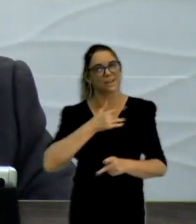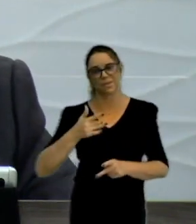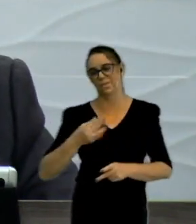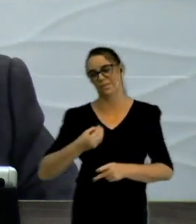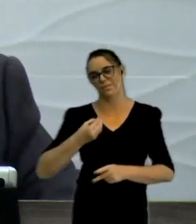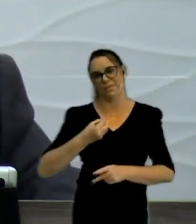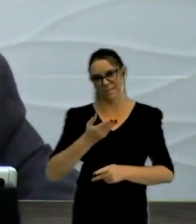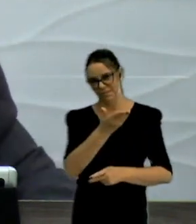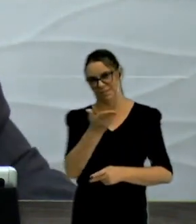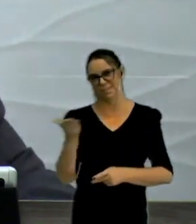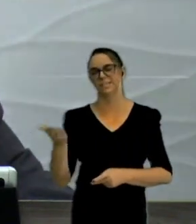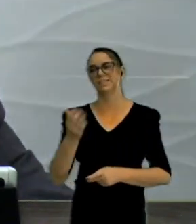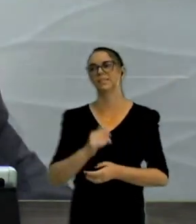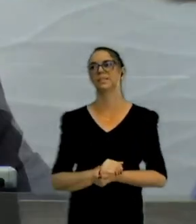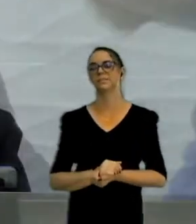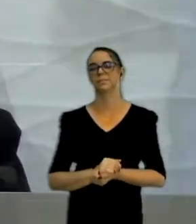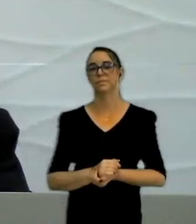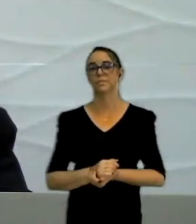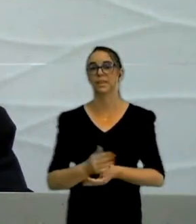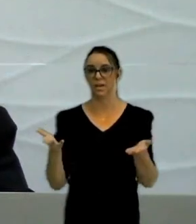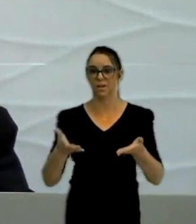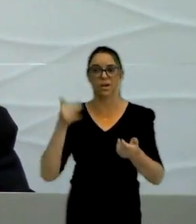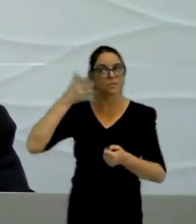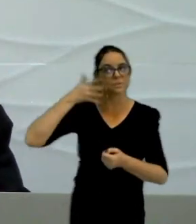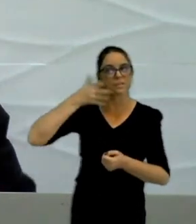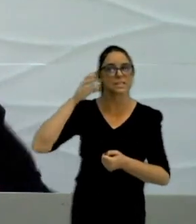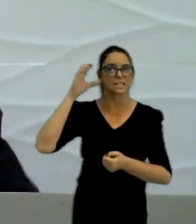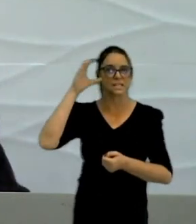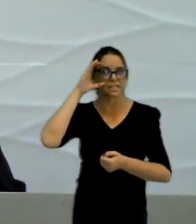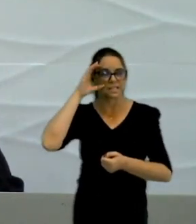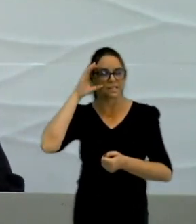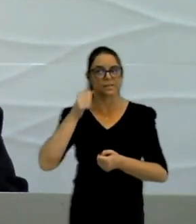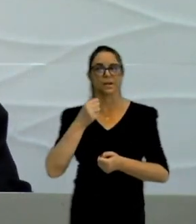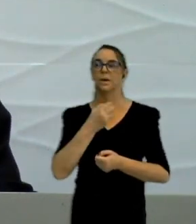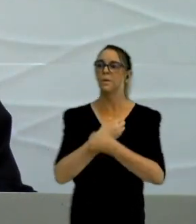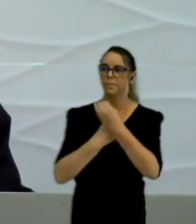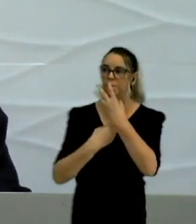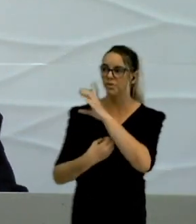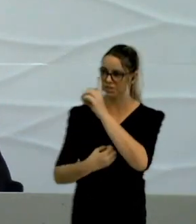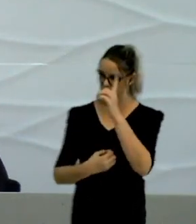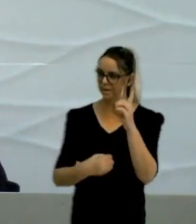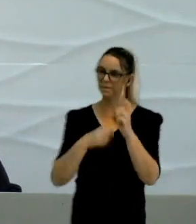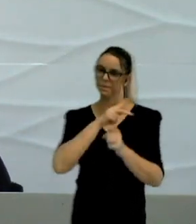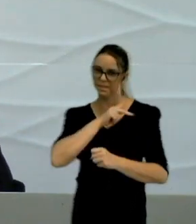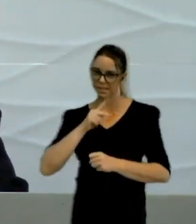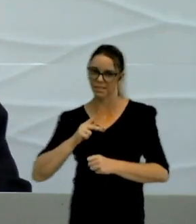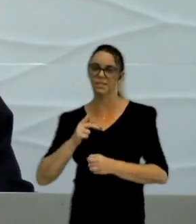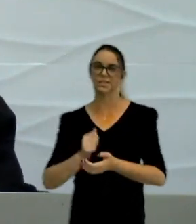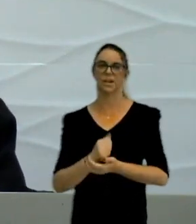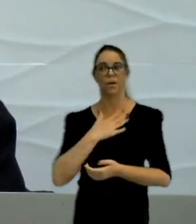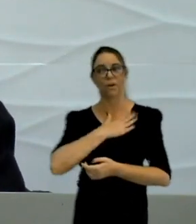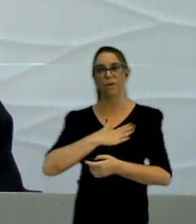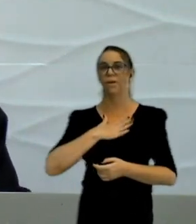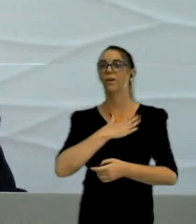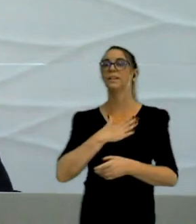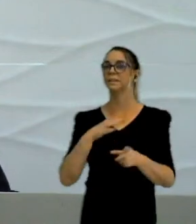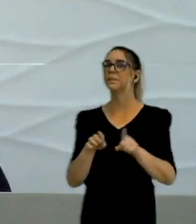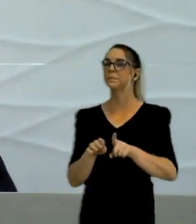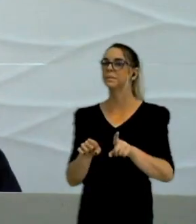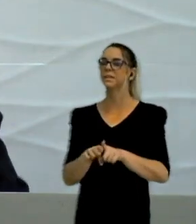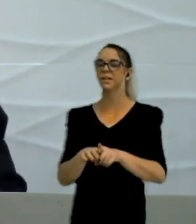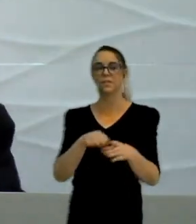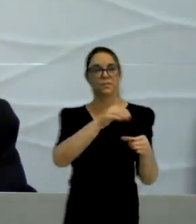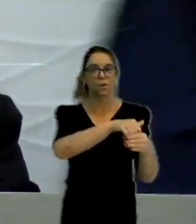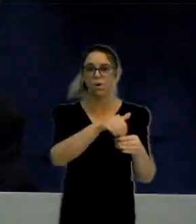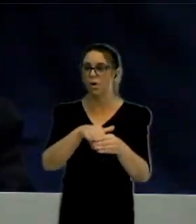vidas. Vereadora Cícera. Bom dia, senhor presidente. Gostaria também de deixar aqui alguns votos